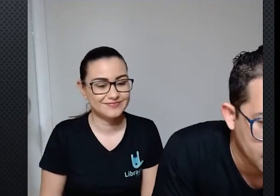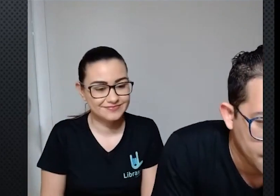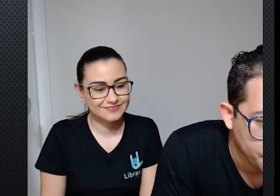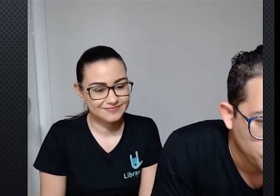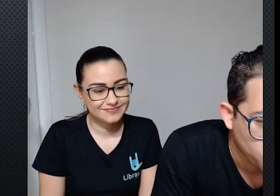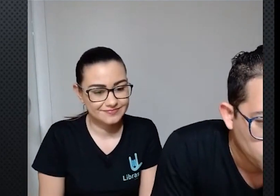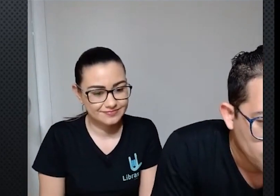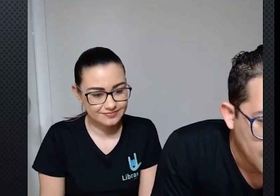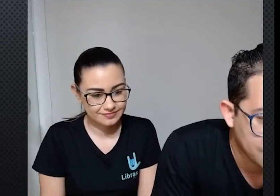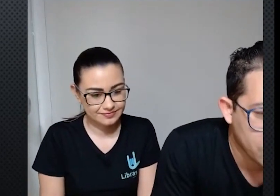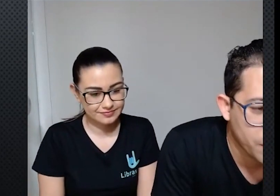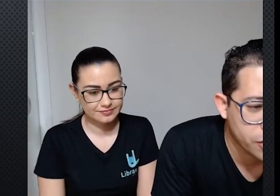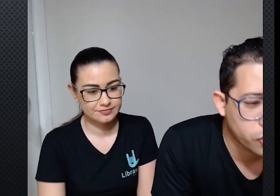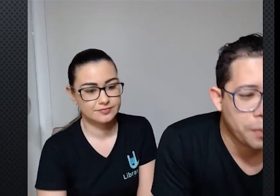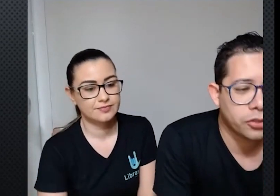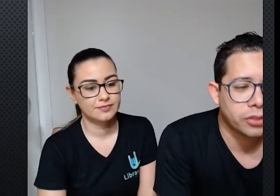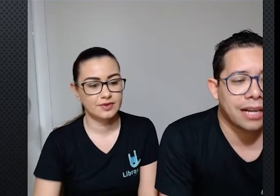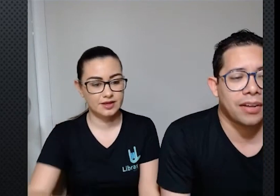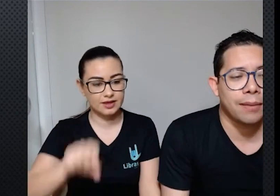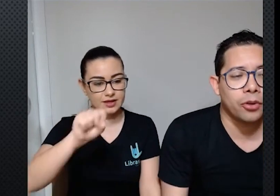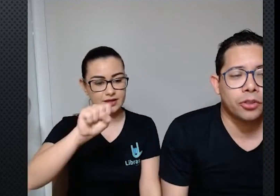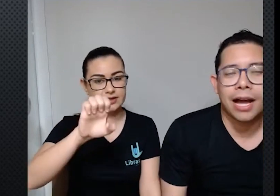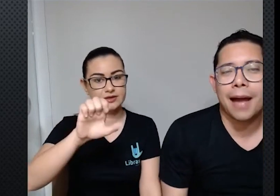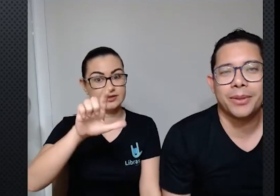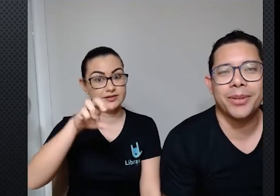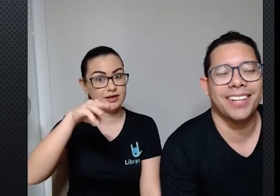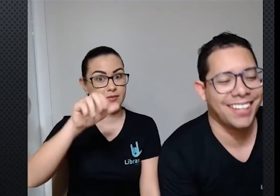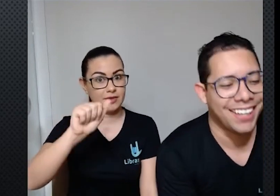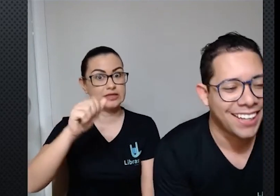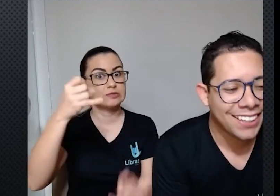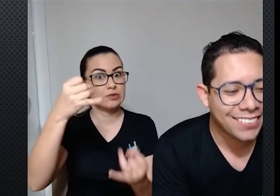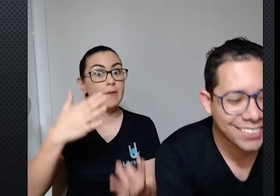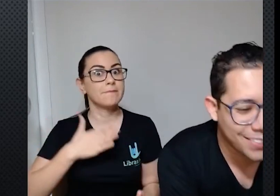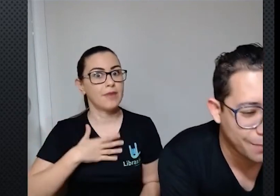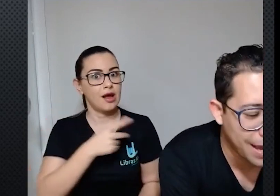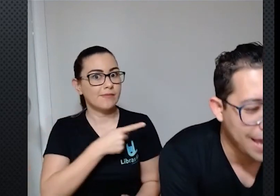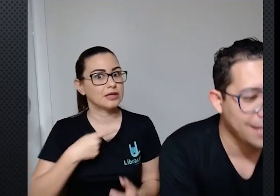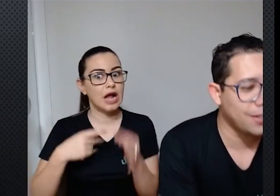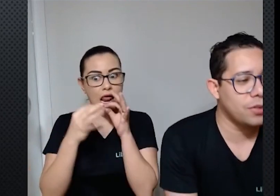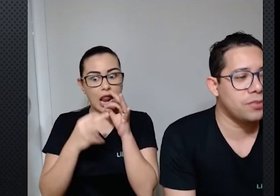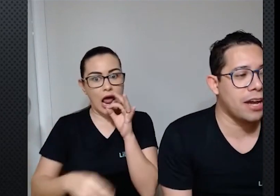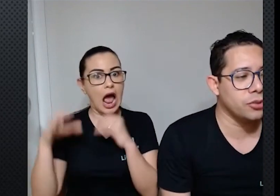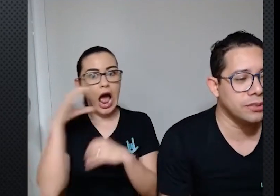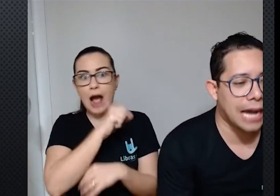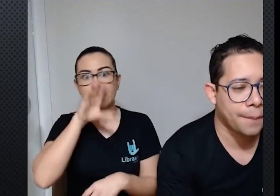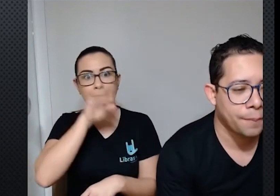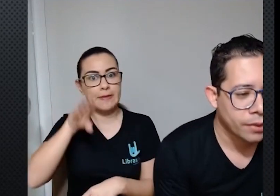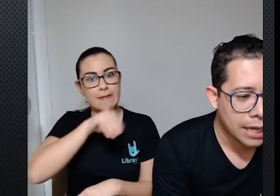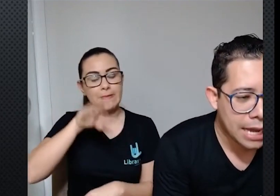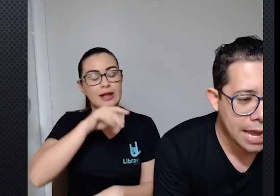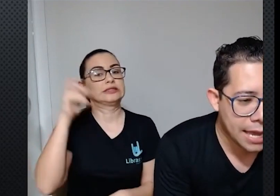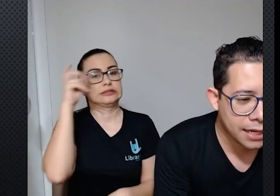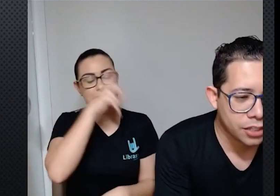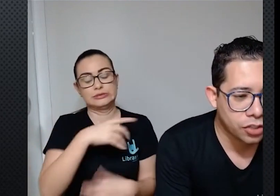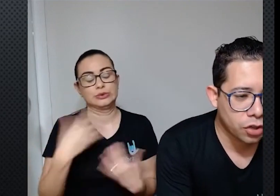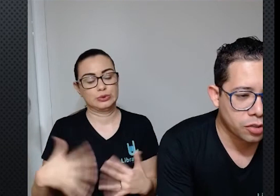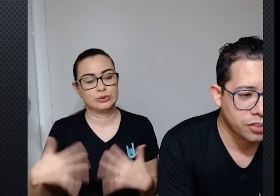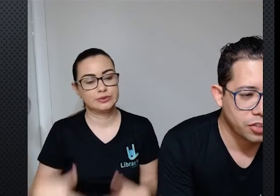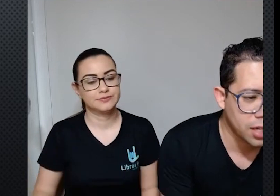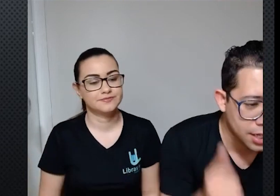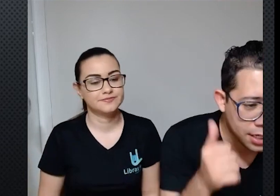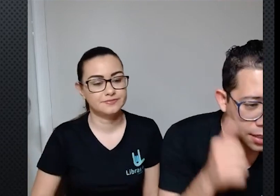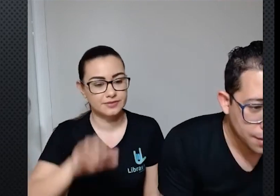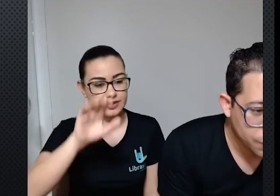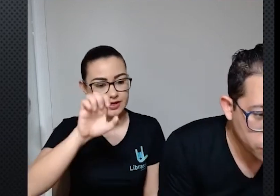ideia, né? A Selma disse que o pastor dela fala muito rápido. Muito bem, então isso vai ajudar. A Érica disse